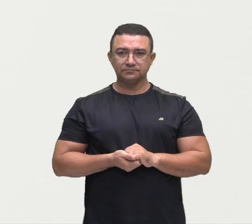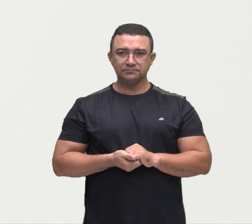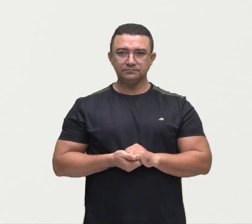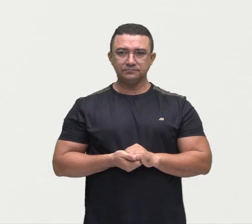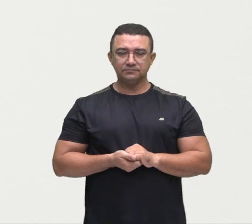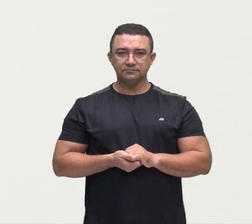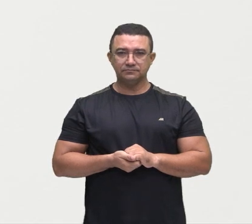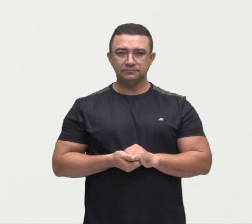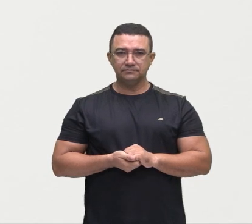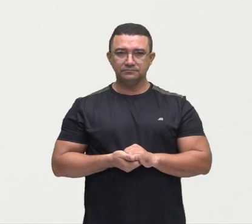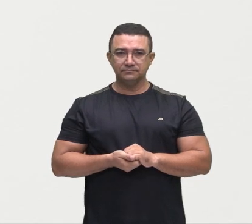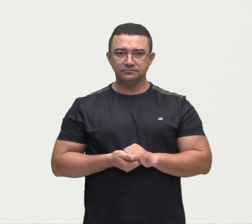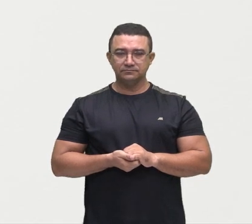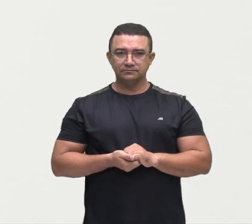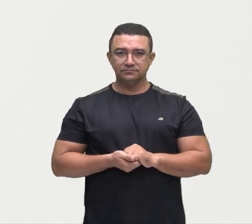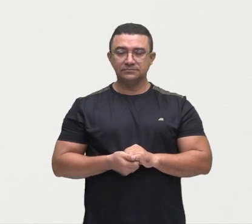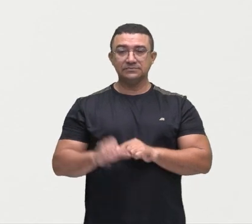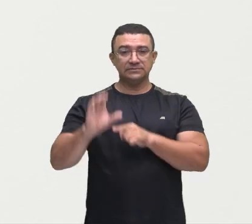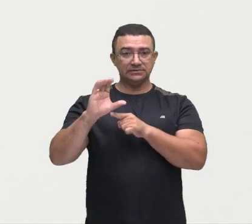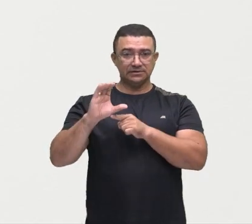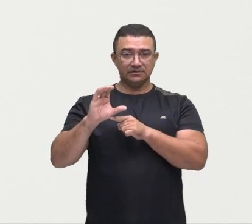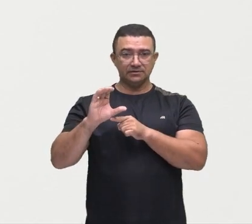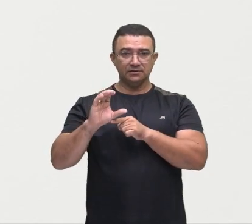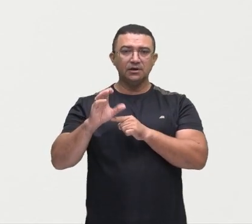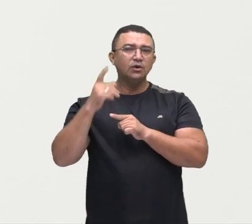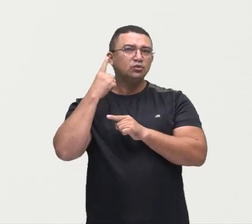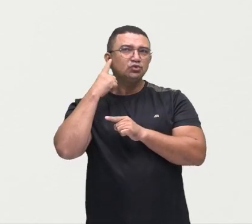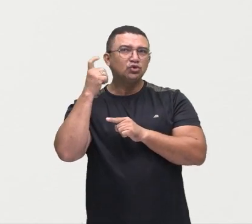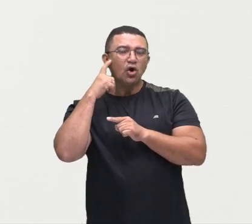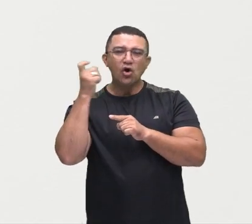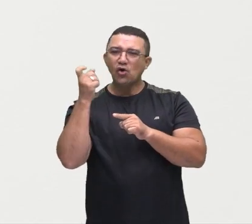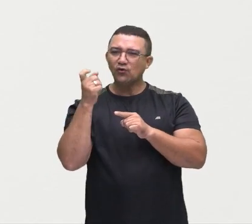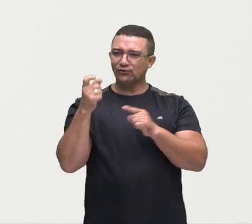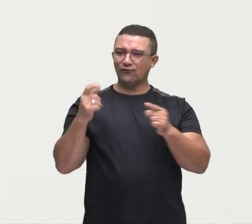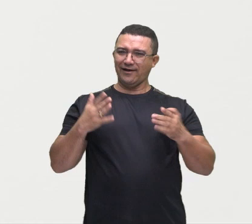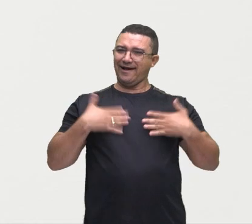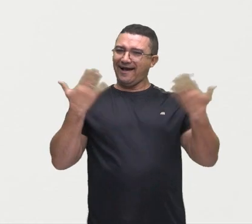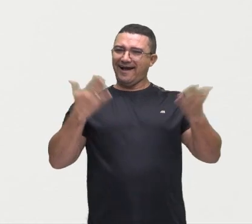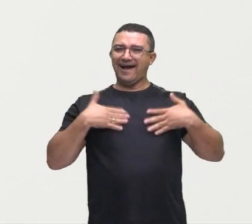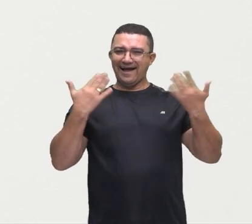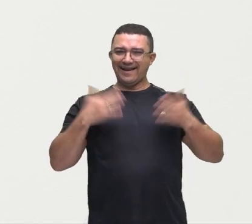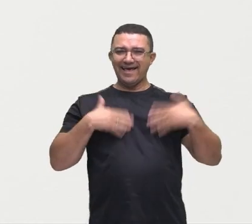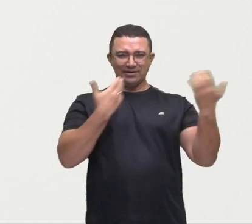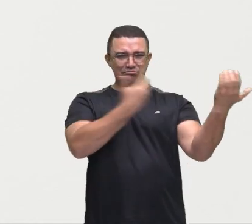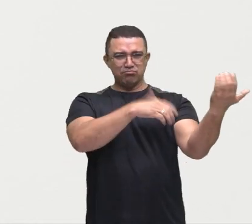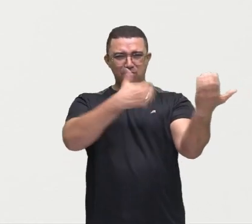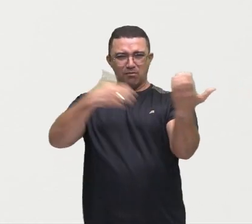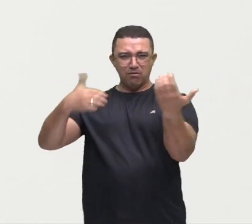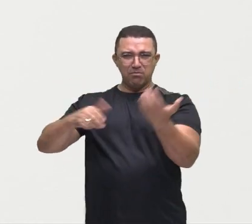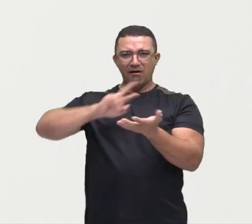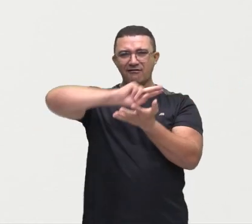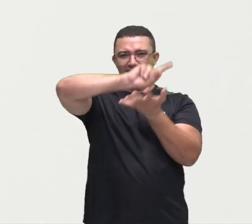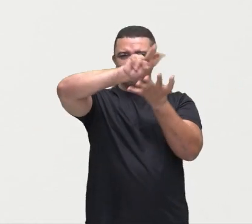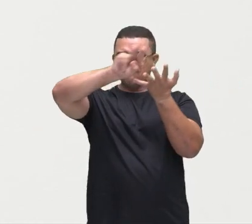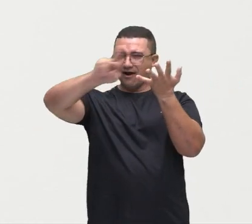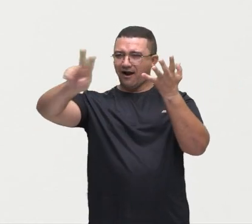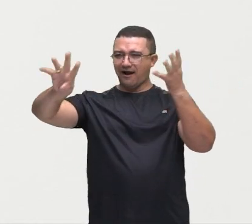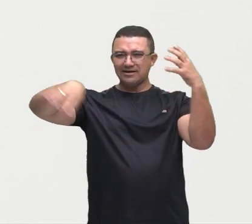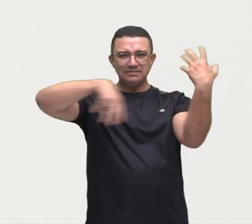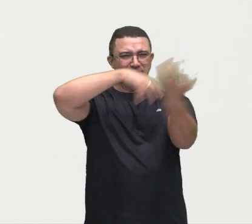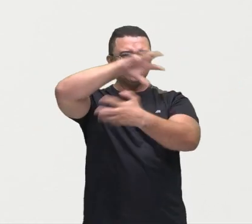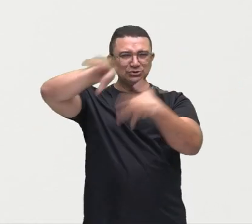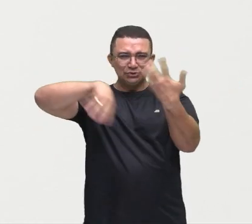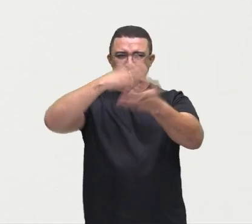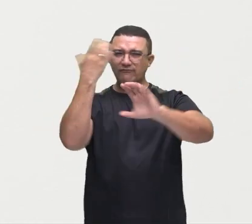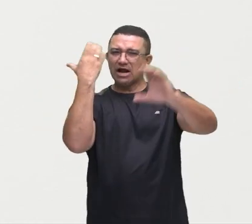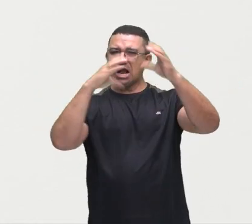sofisticado, mais, né? Letra C. O som alegre dos instrumentos musicais misturava-se